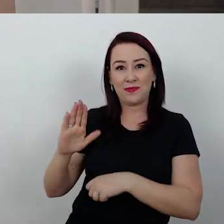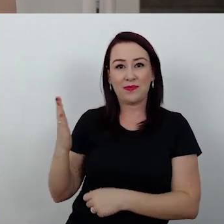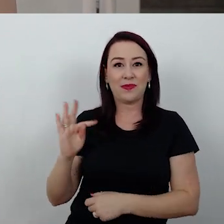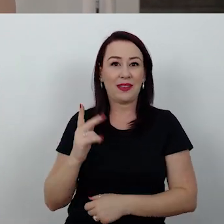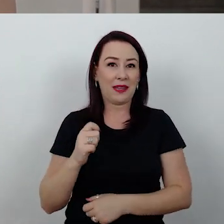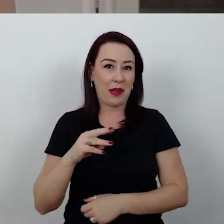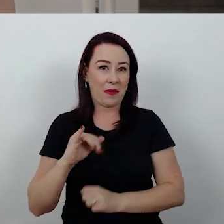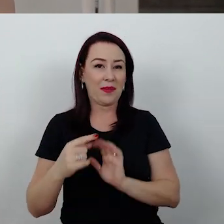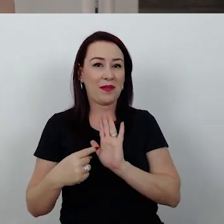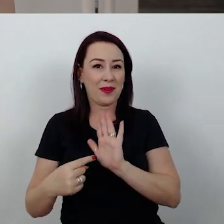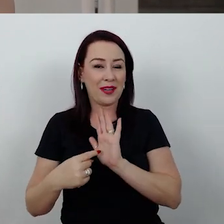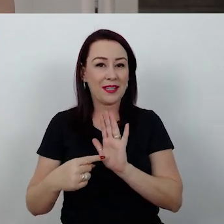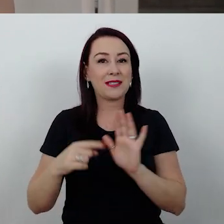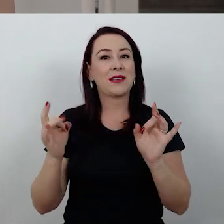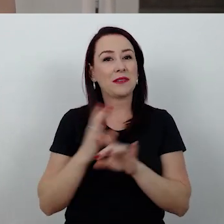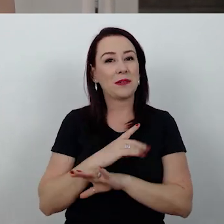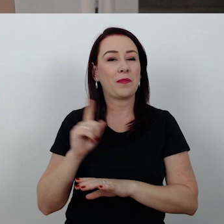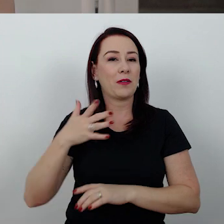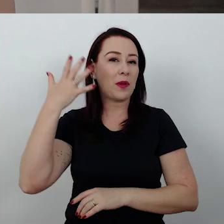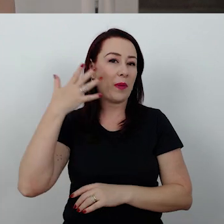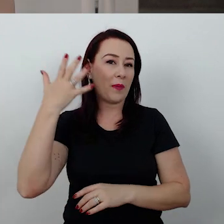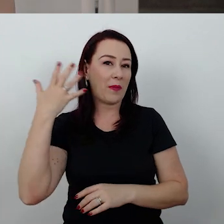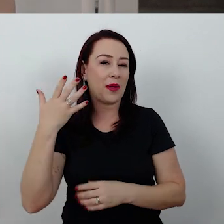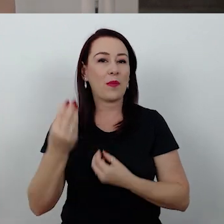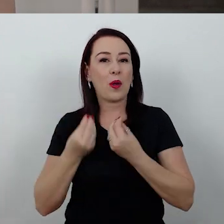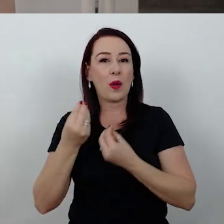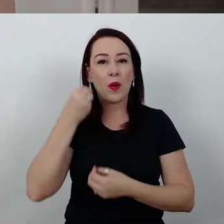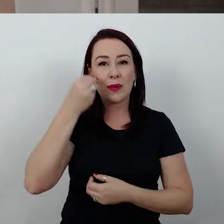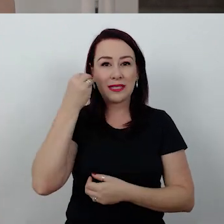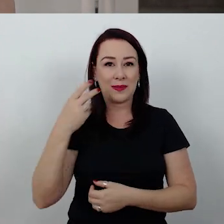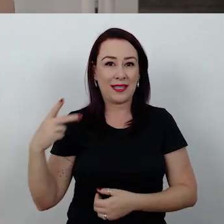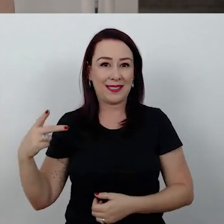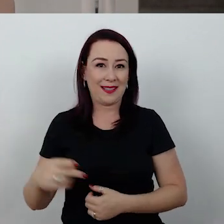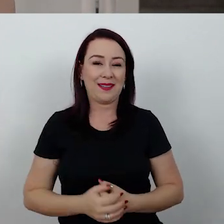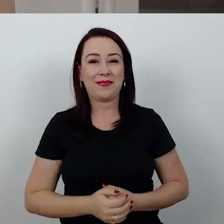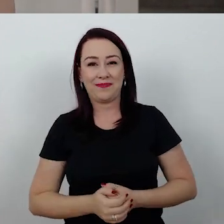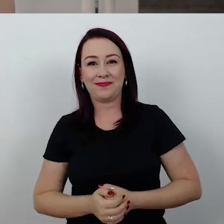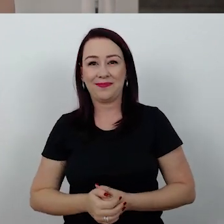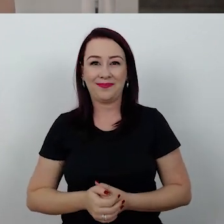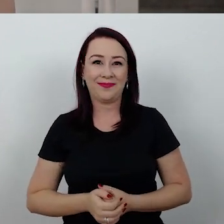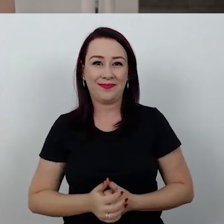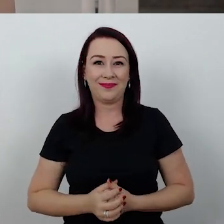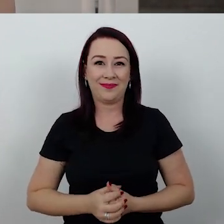se apresente e já faça a sua exposição sobre a experiência que vai relatar.